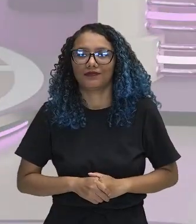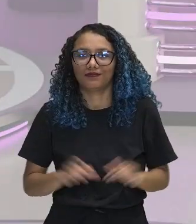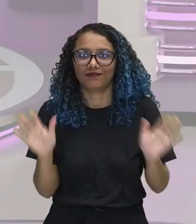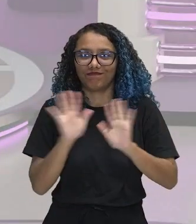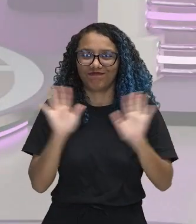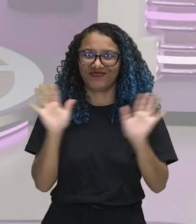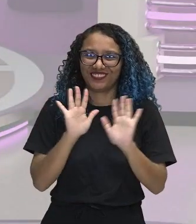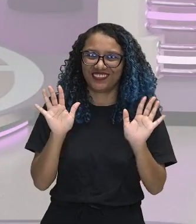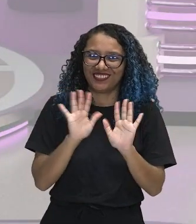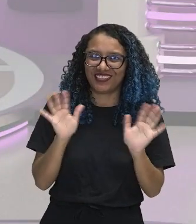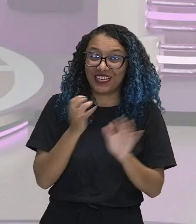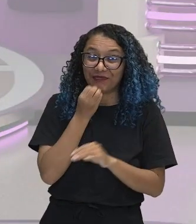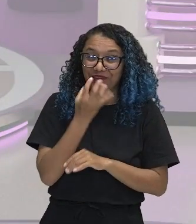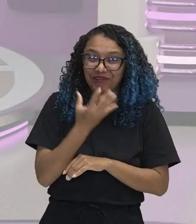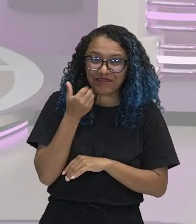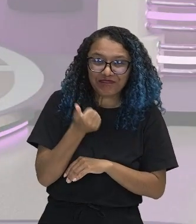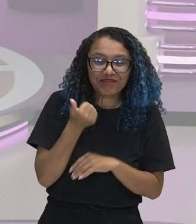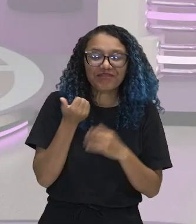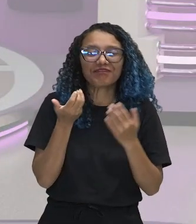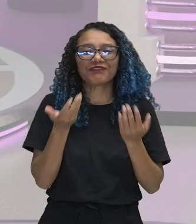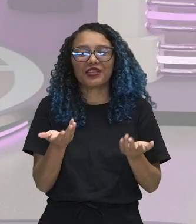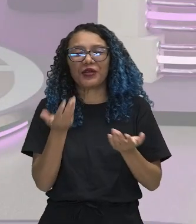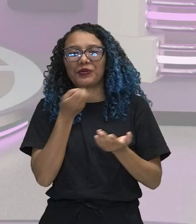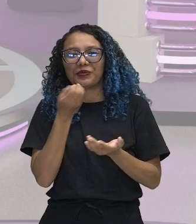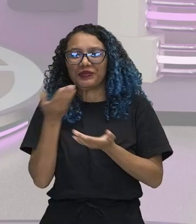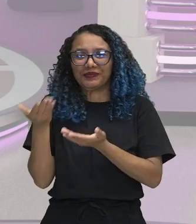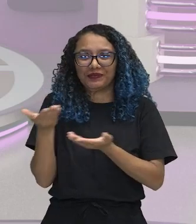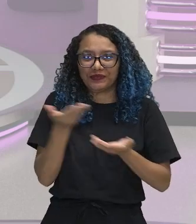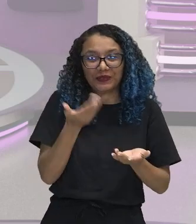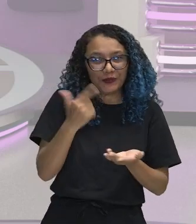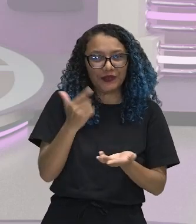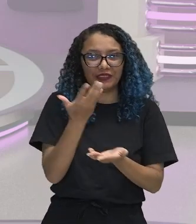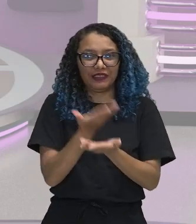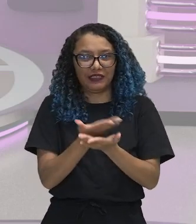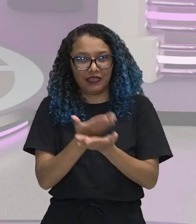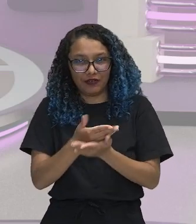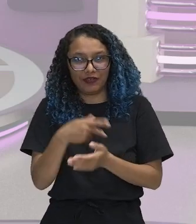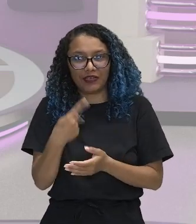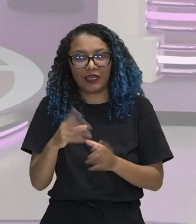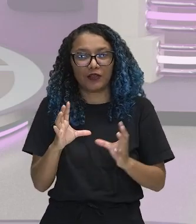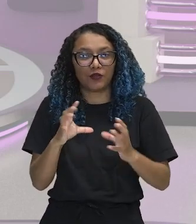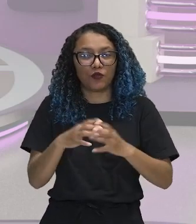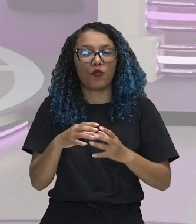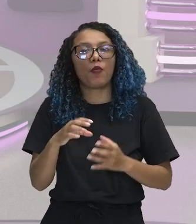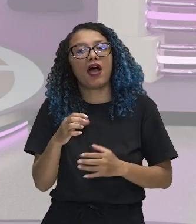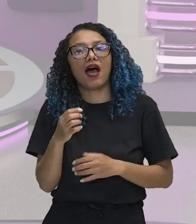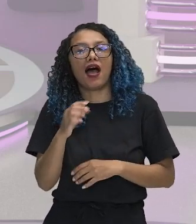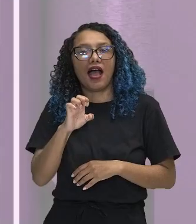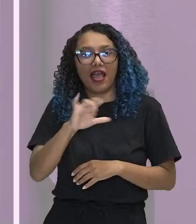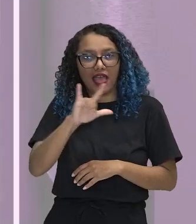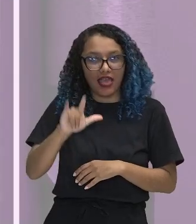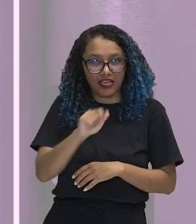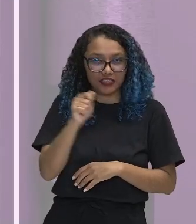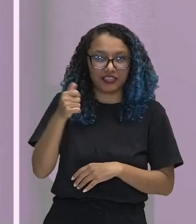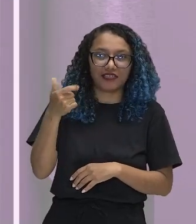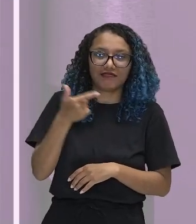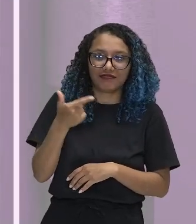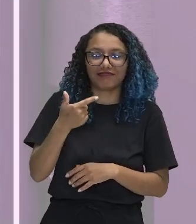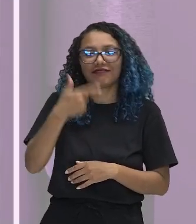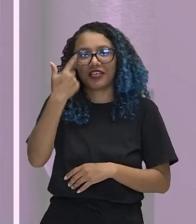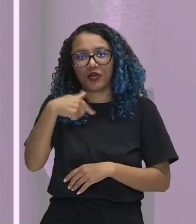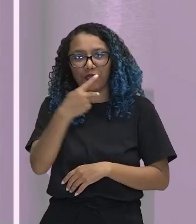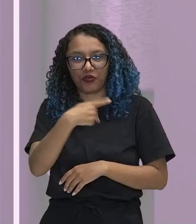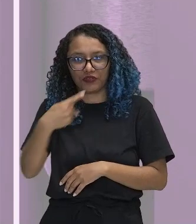Olá pessoal, tudo bem com vocês? Sejam bem-vindos a mais uma aula aqui da segunda fase. Eu sou o professor Mário André, professor